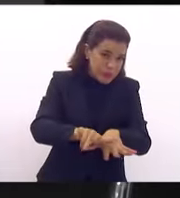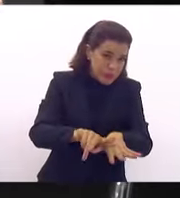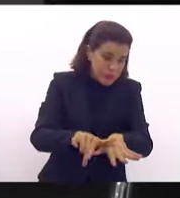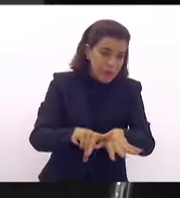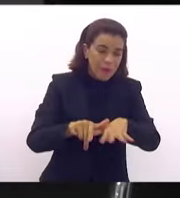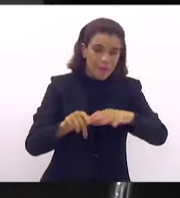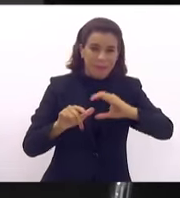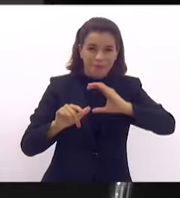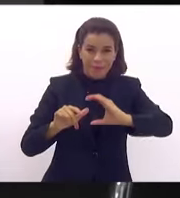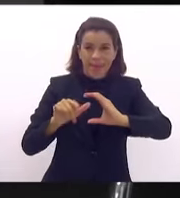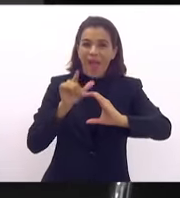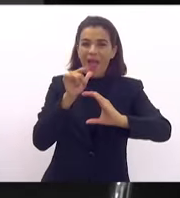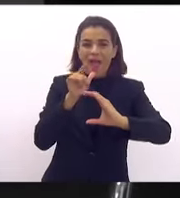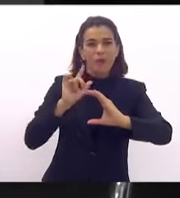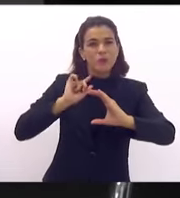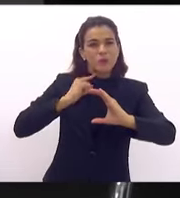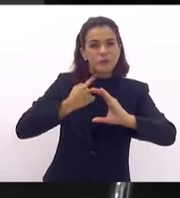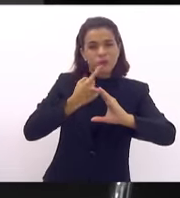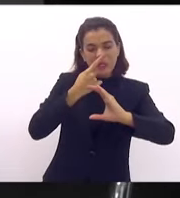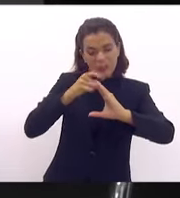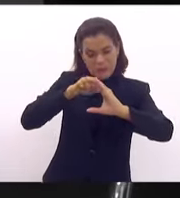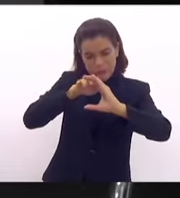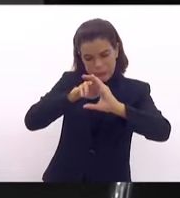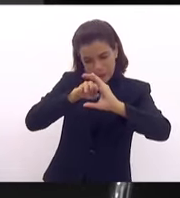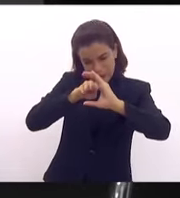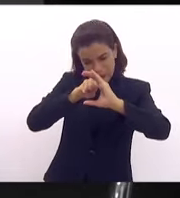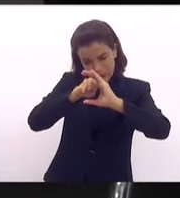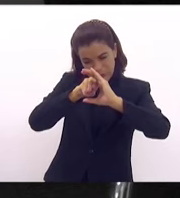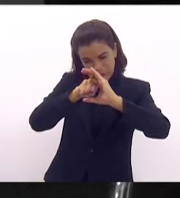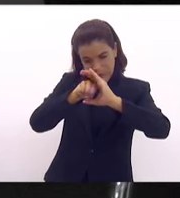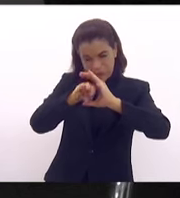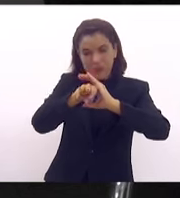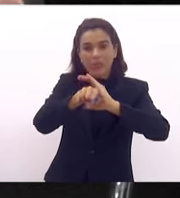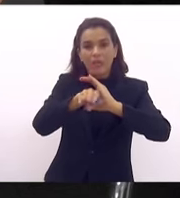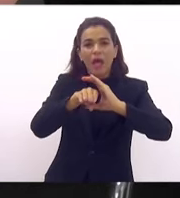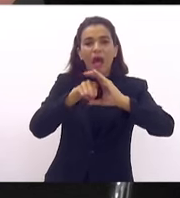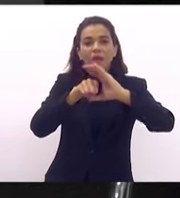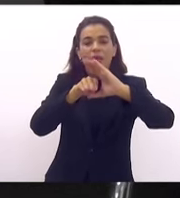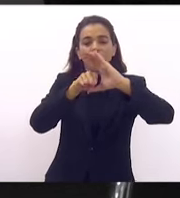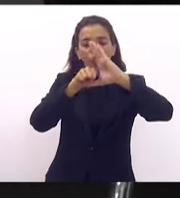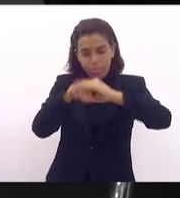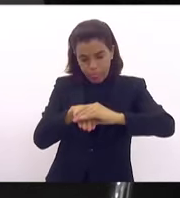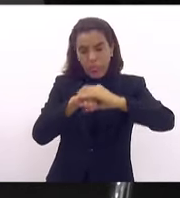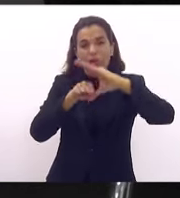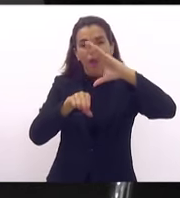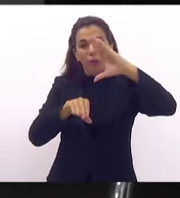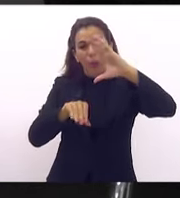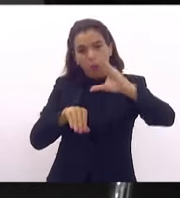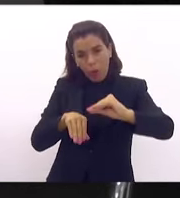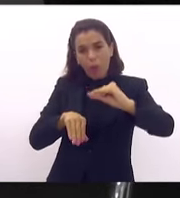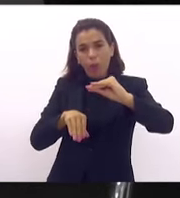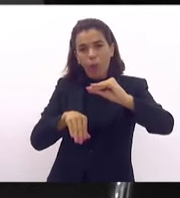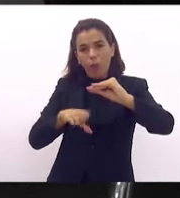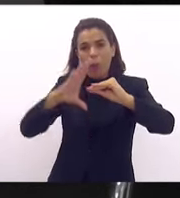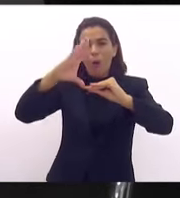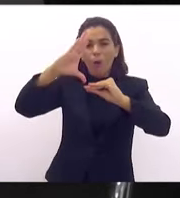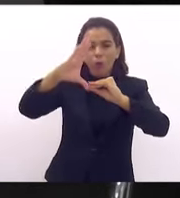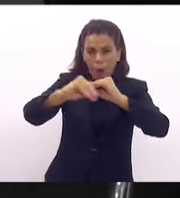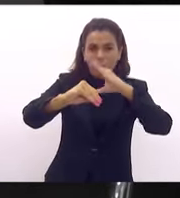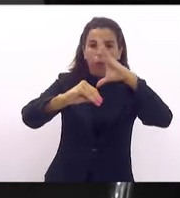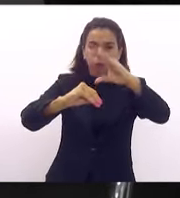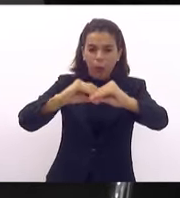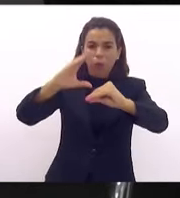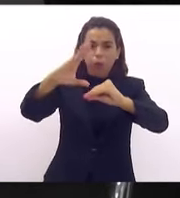exala. Né? E aí começa a ter arreamentos de tubos. Então, a preocupação que o deputado